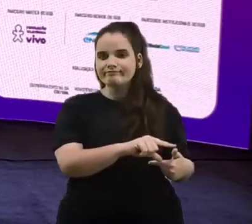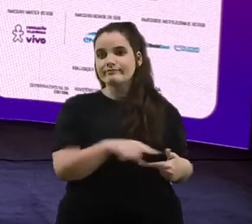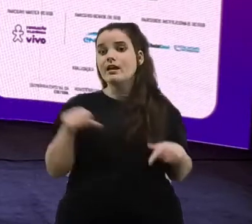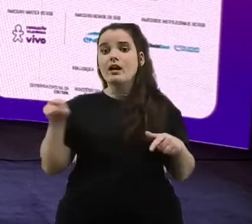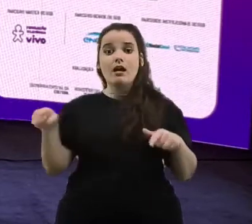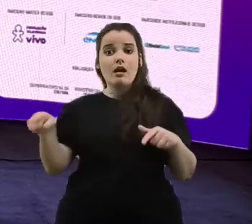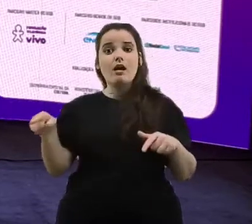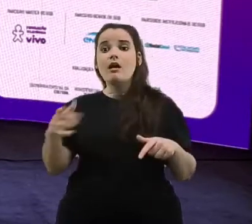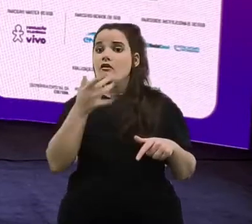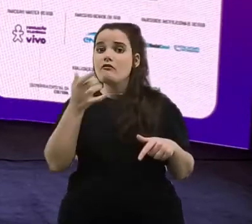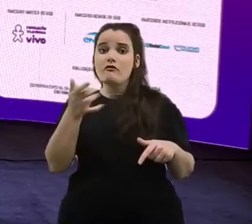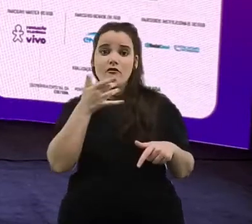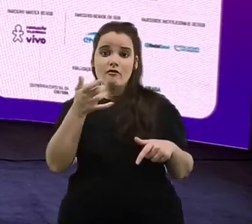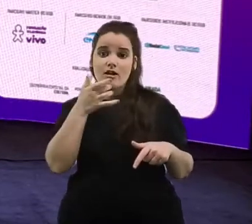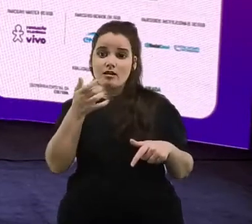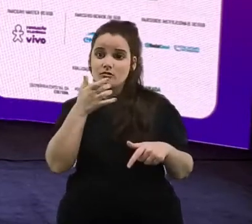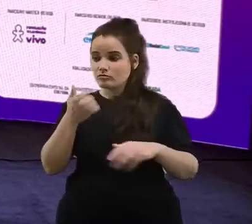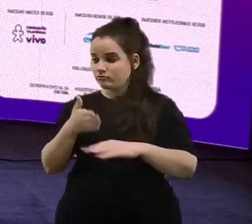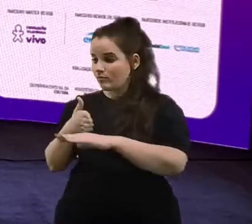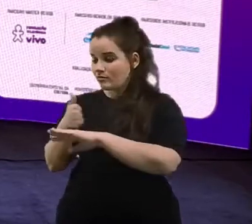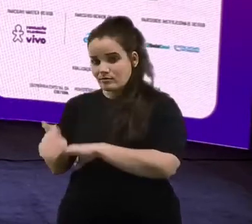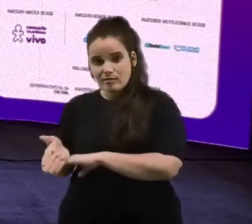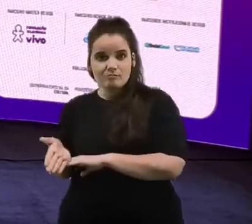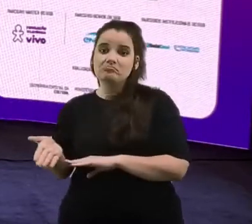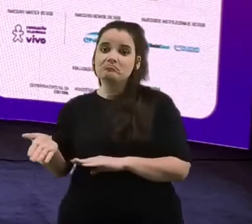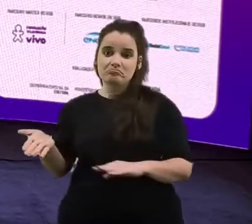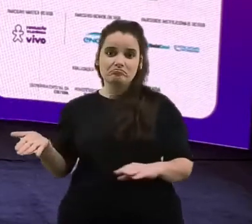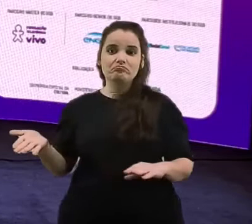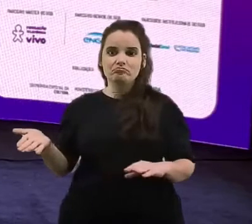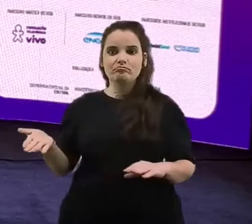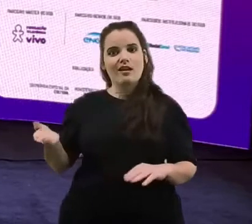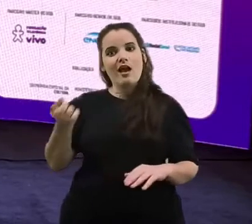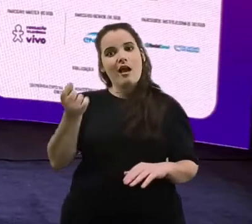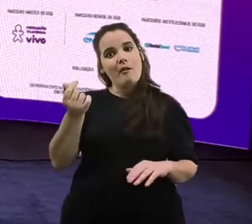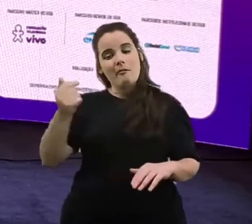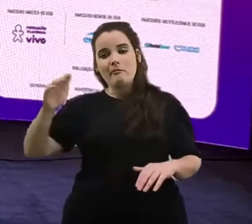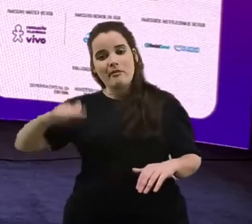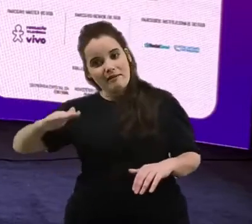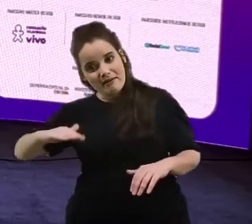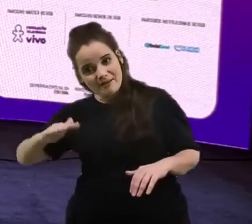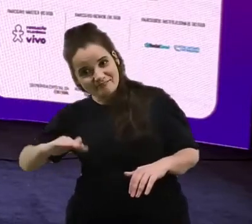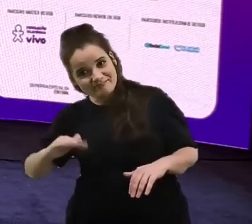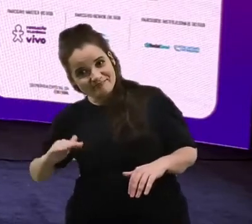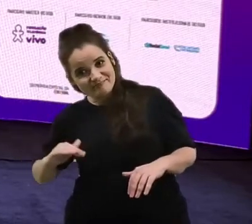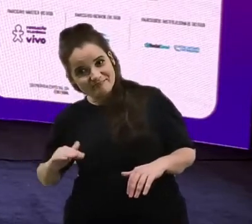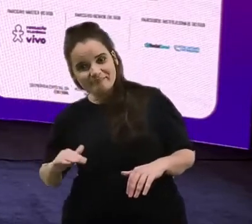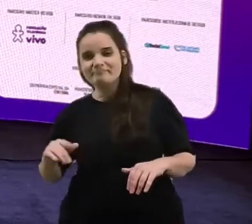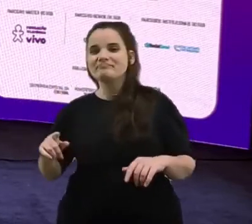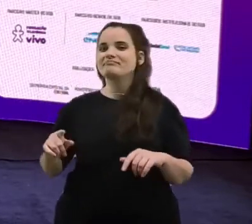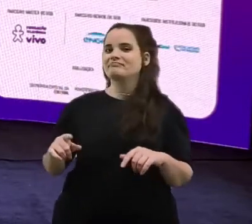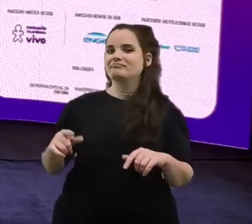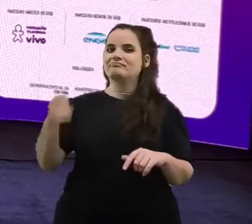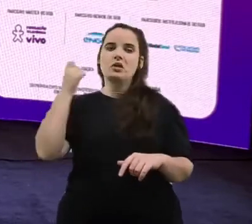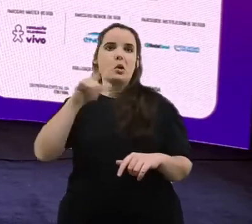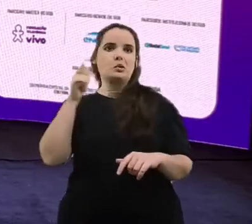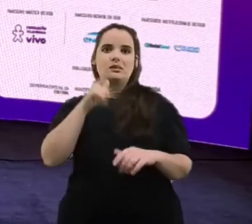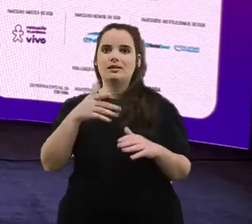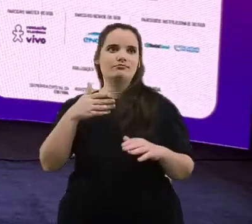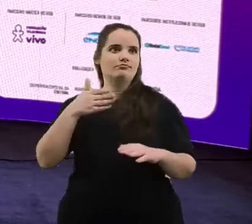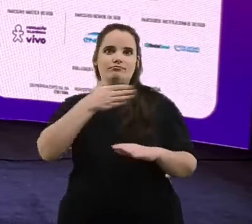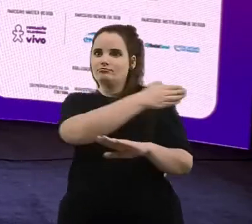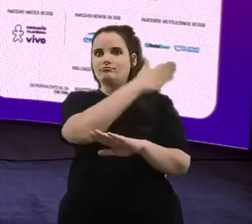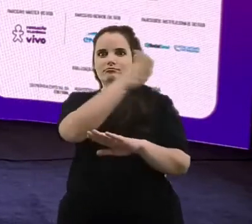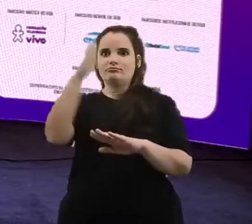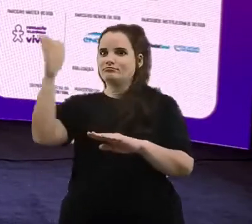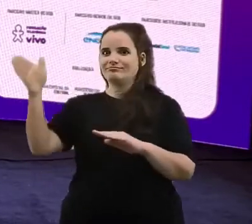acessado, de forma muito mais barata e democrática. E com isso, você pode